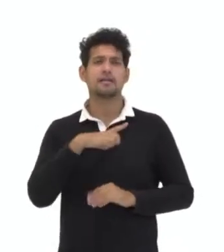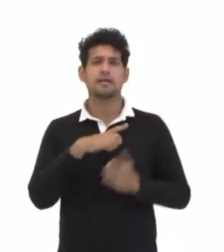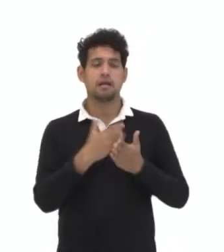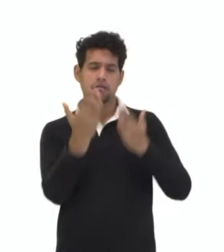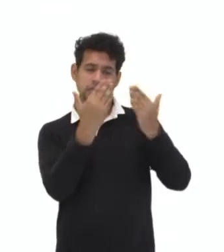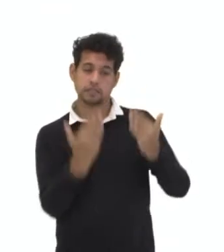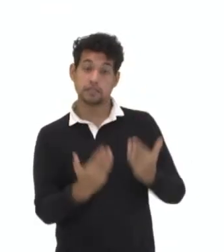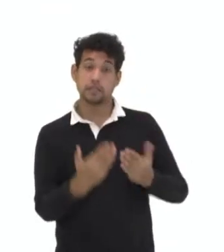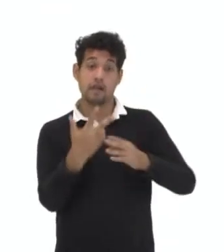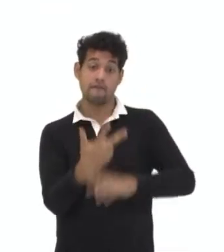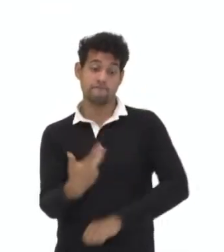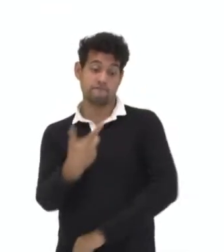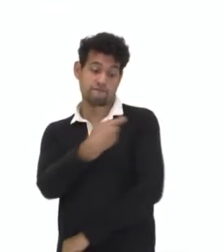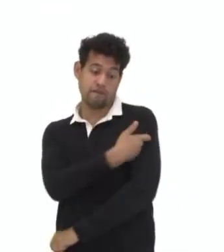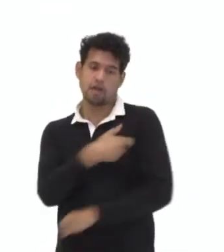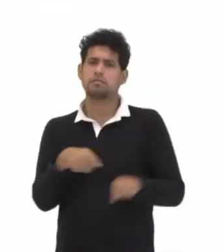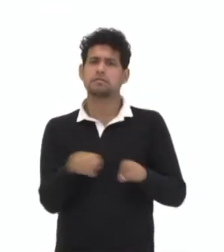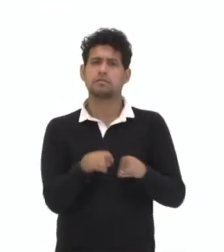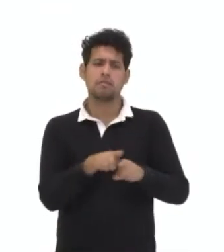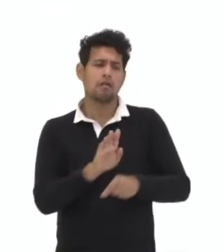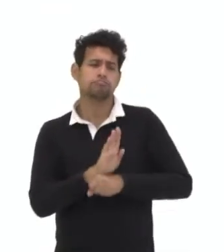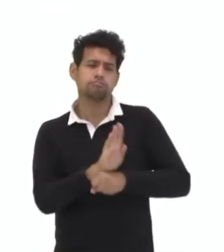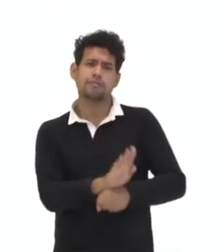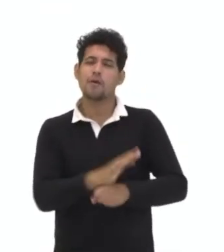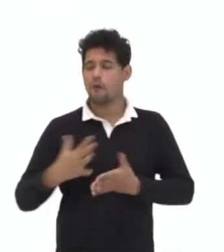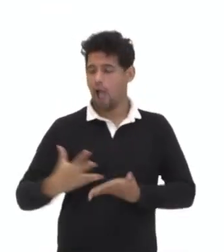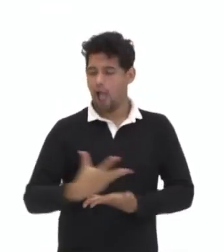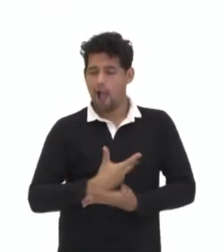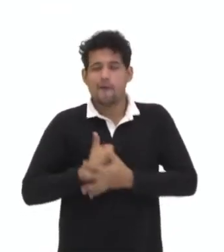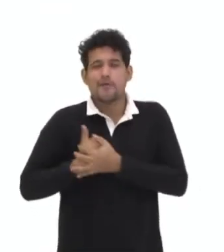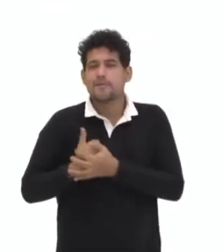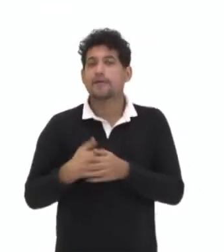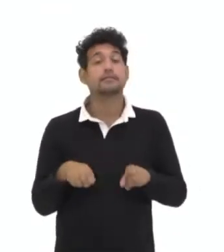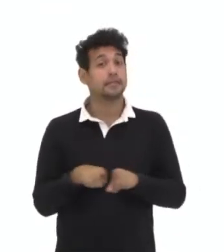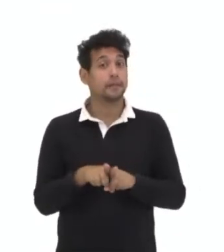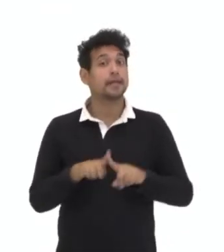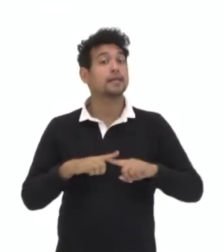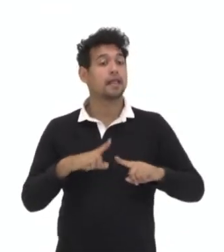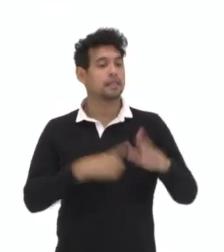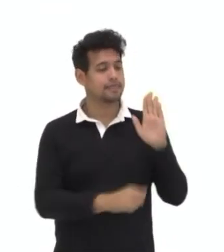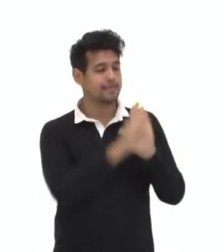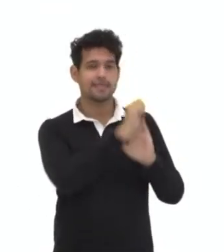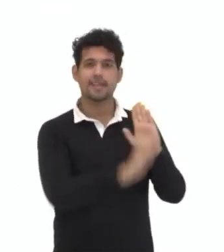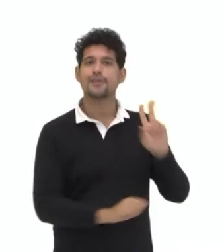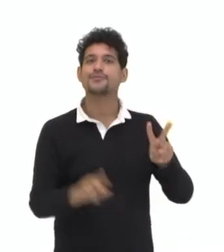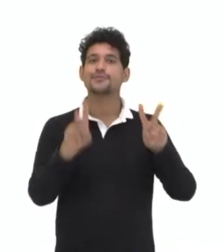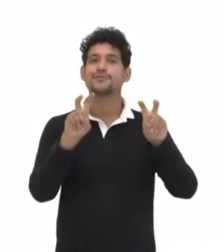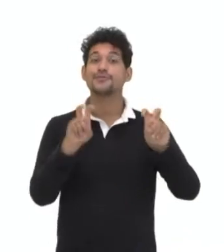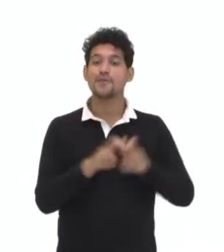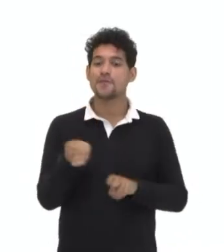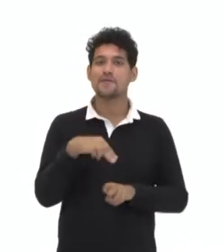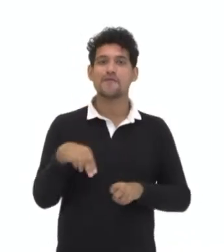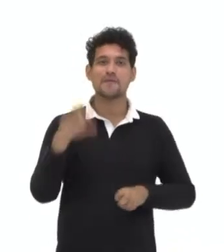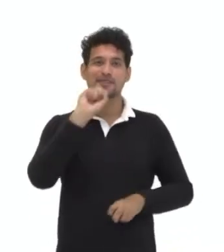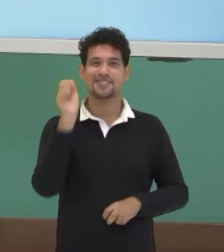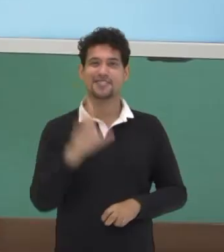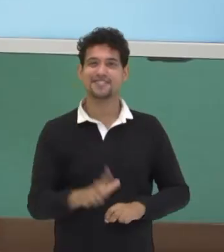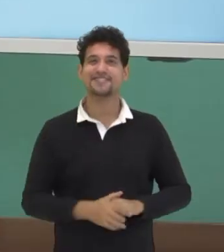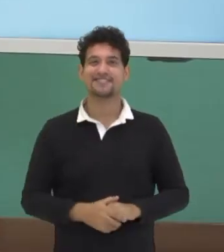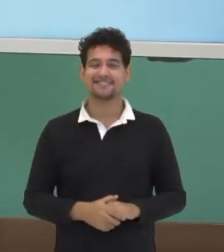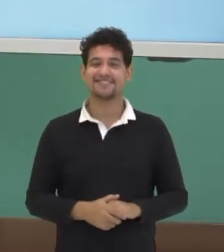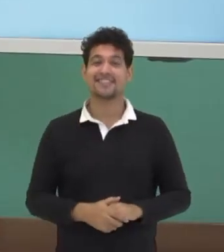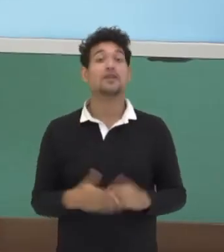a vacinação, o atendimento, o acolhimento e o texto sobre o Novembrinho Azul. Então,